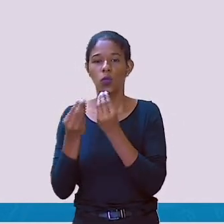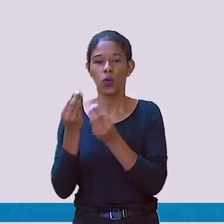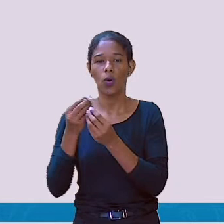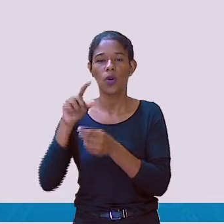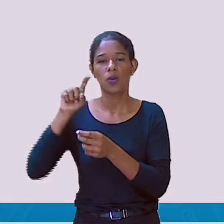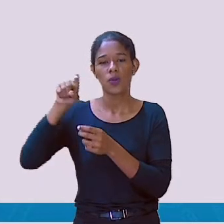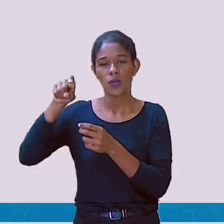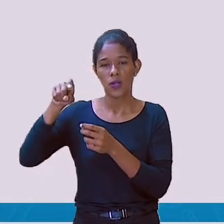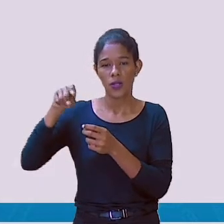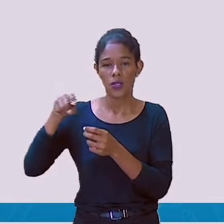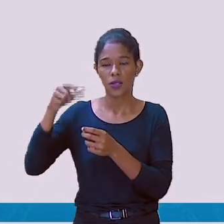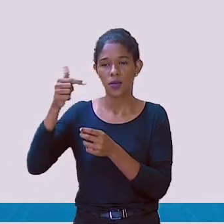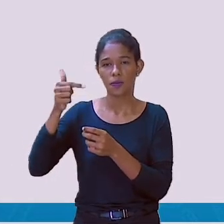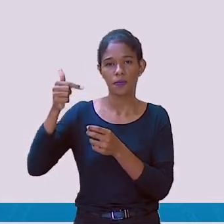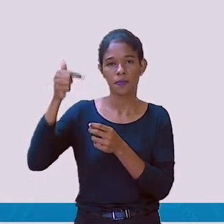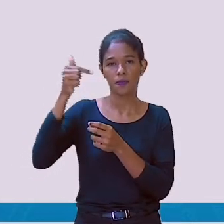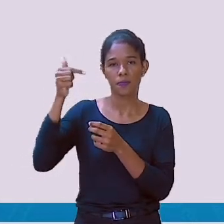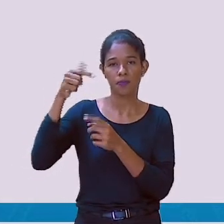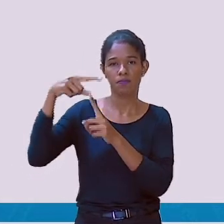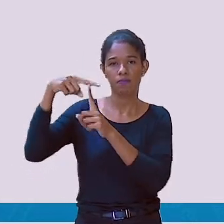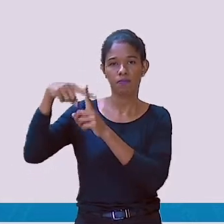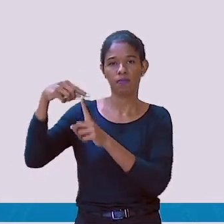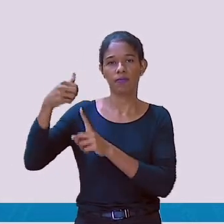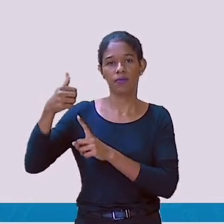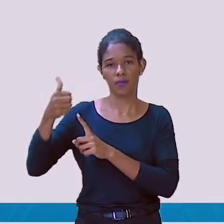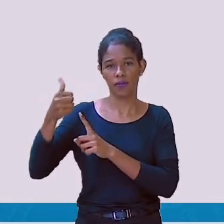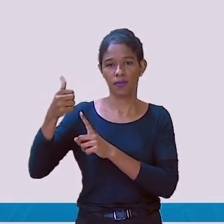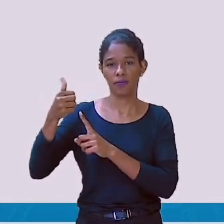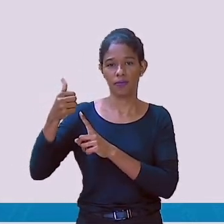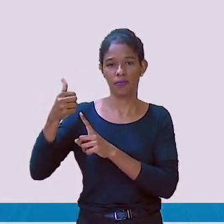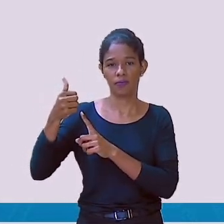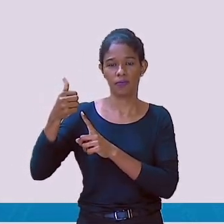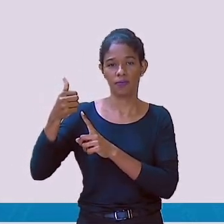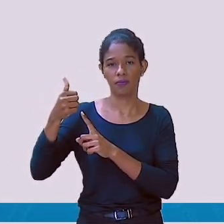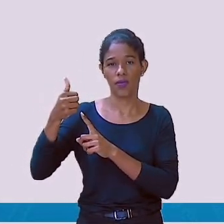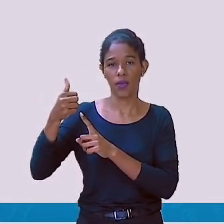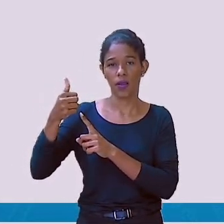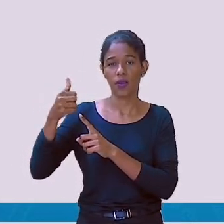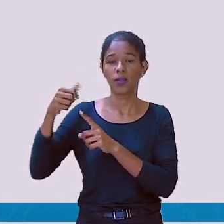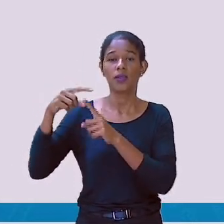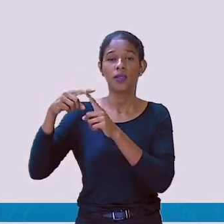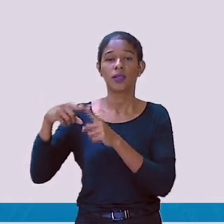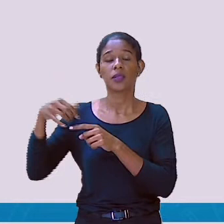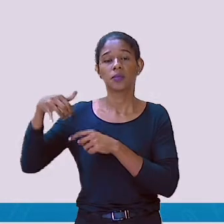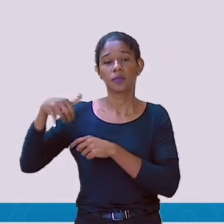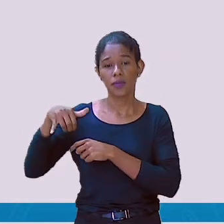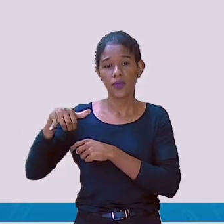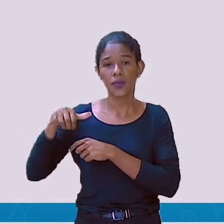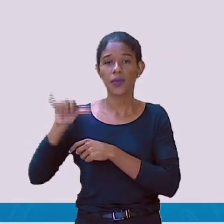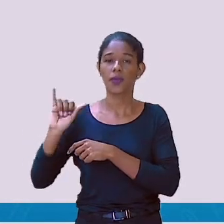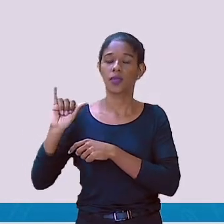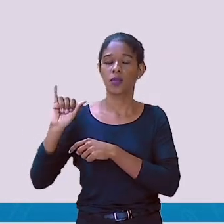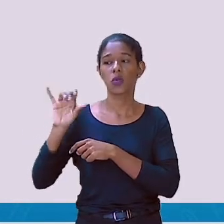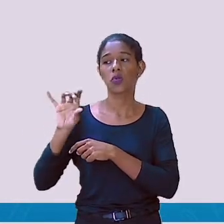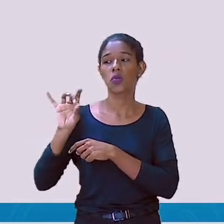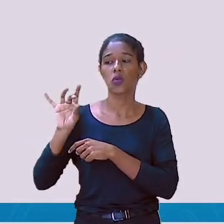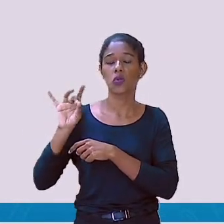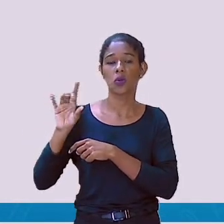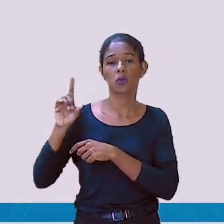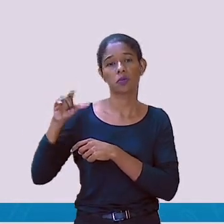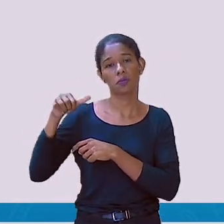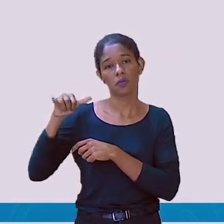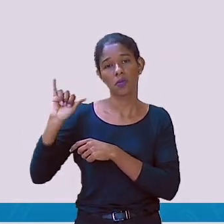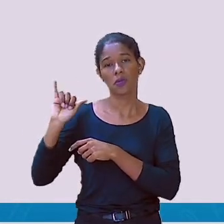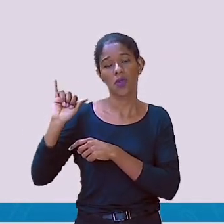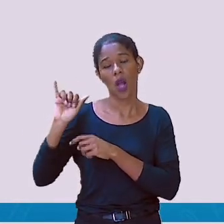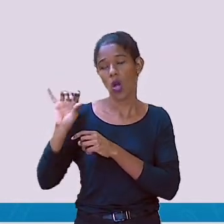ser x, 2 mais 1. Vezes o y, eu só tenho aqui nesse termo, né? Nesse